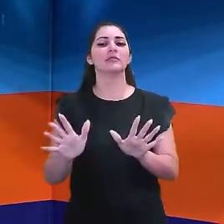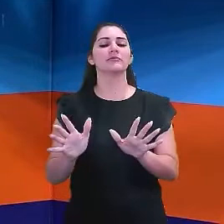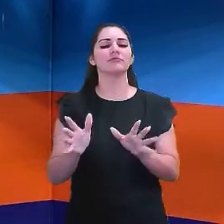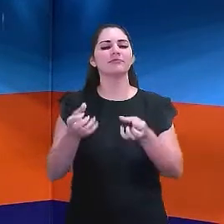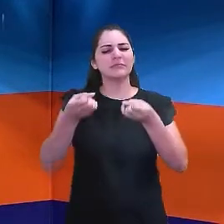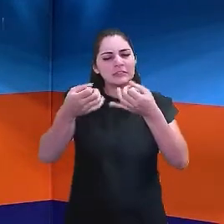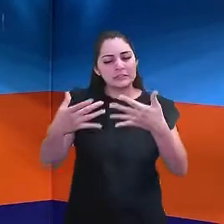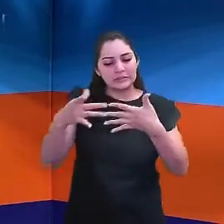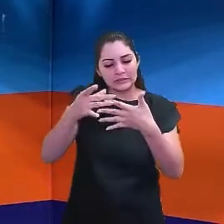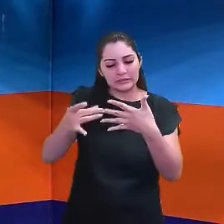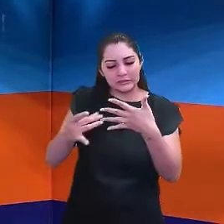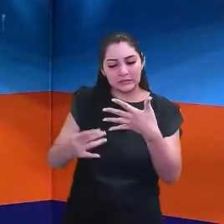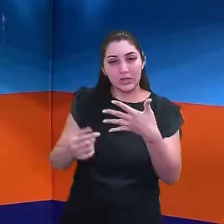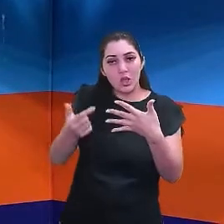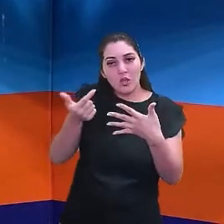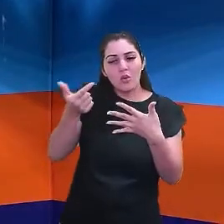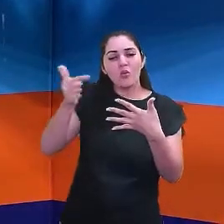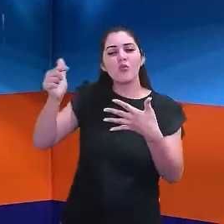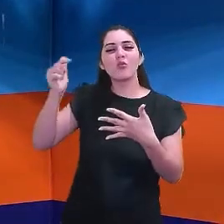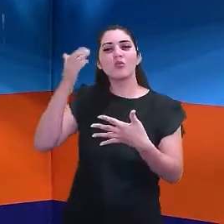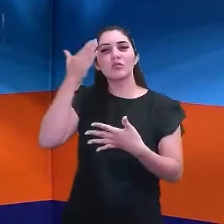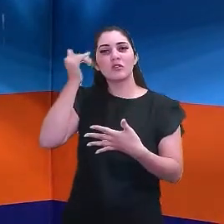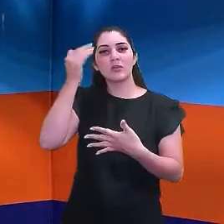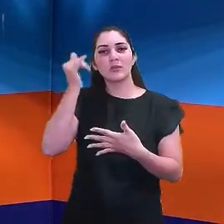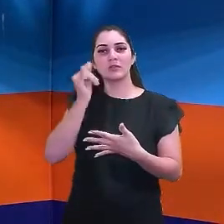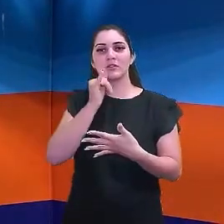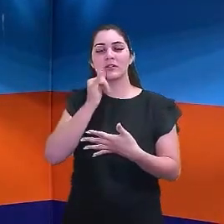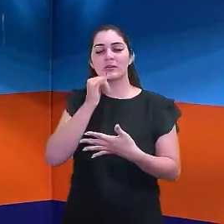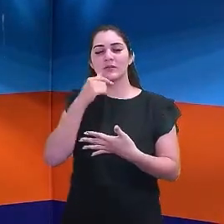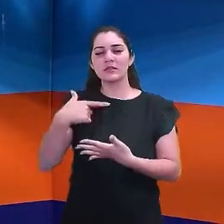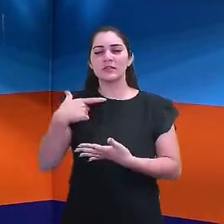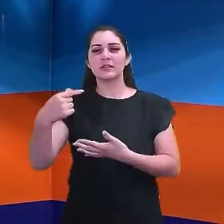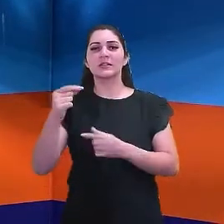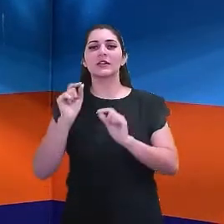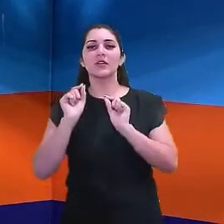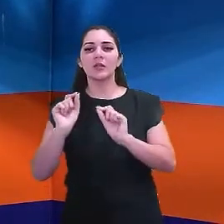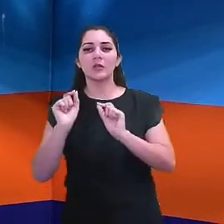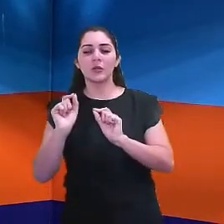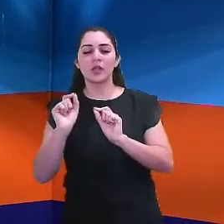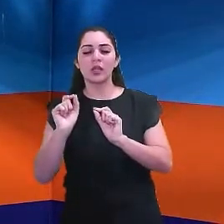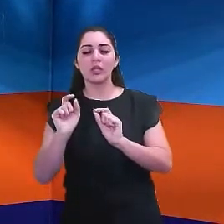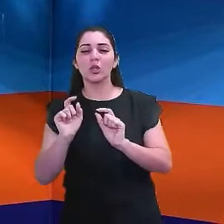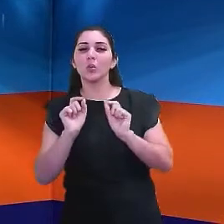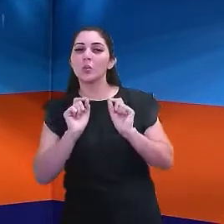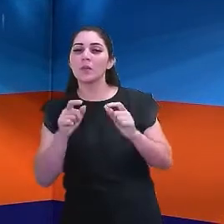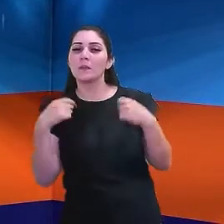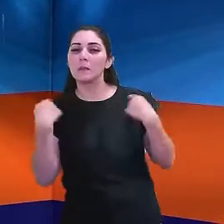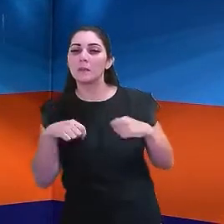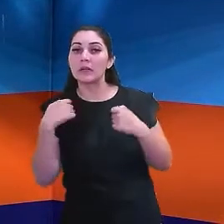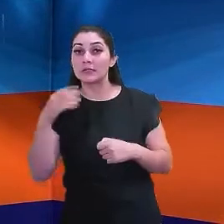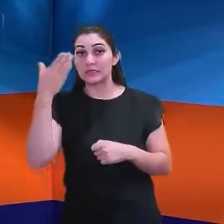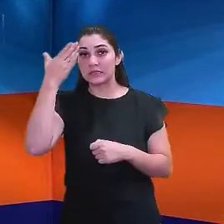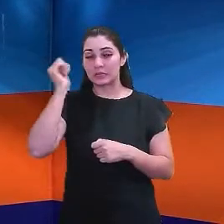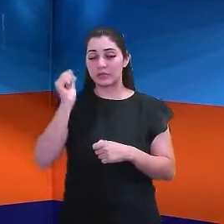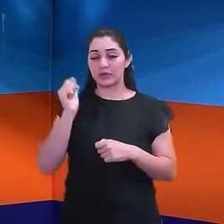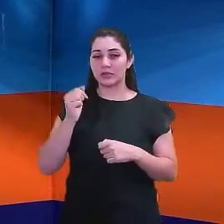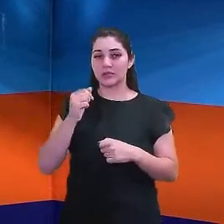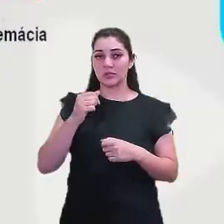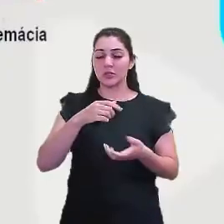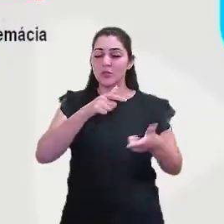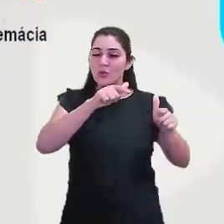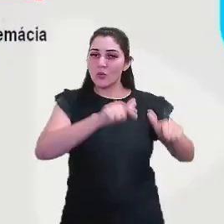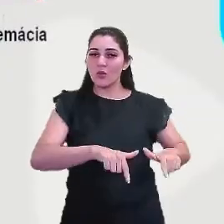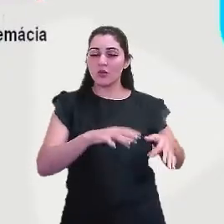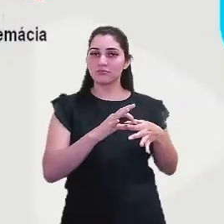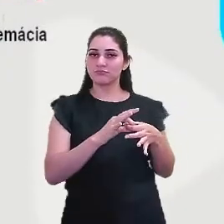fomentada por outros saberes, você está saindo do reino da necessidade para o reino da liberdade. Eu acho que é o melhor de tudo. Então, abre mais uma vez essa imagem aí,